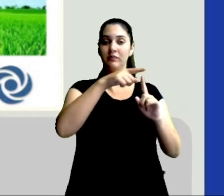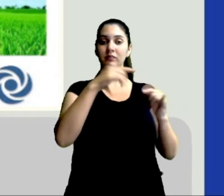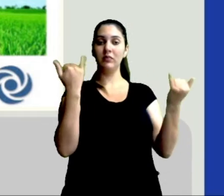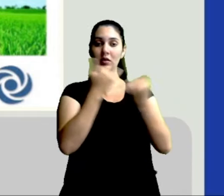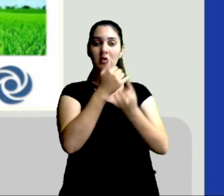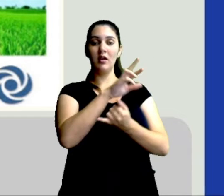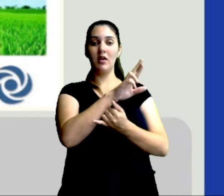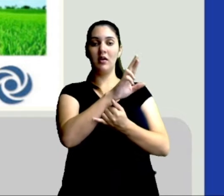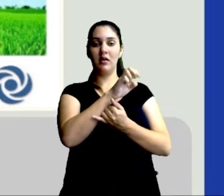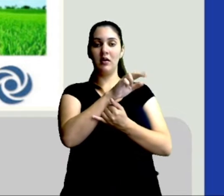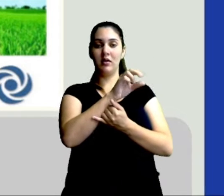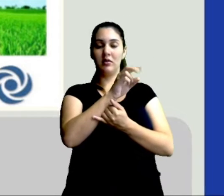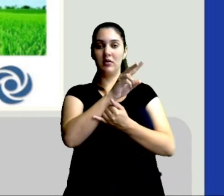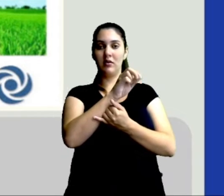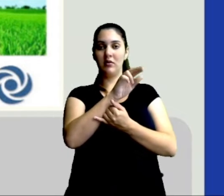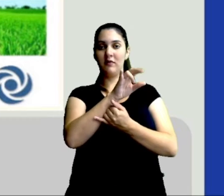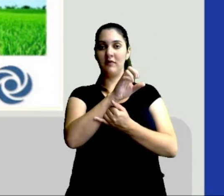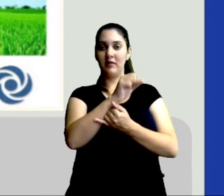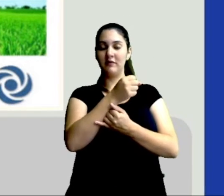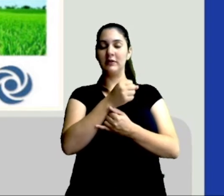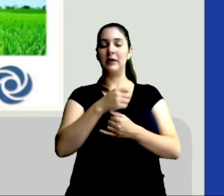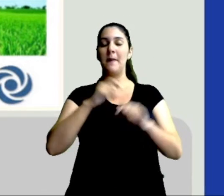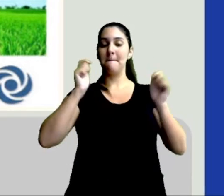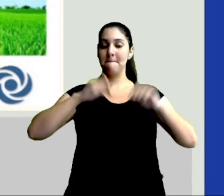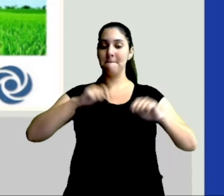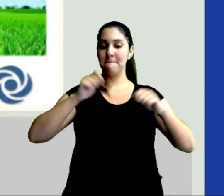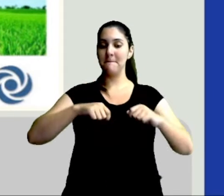são capazes de gerar energia e são